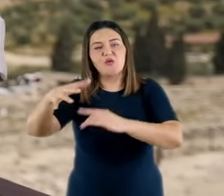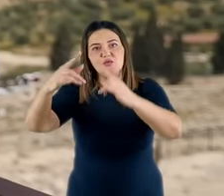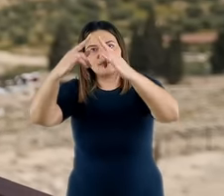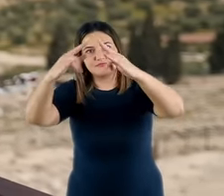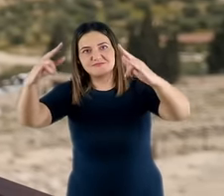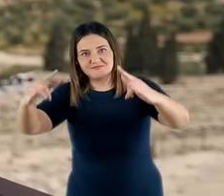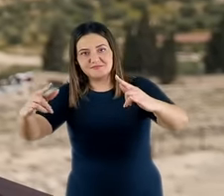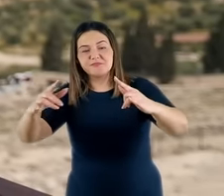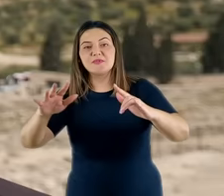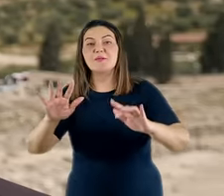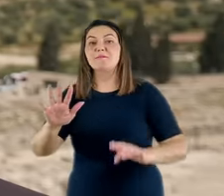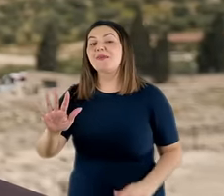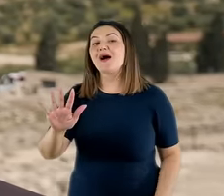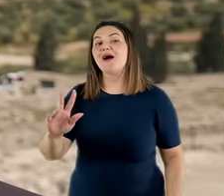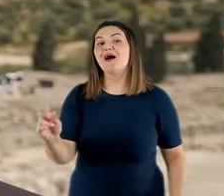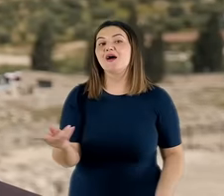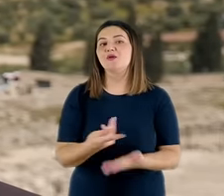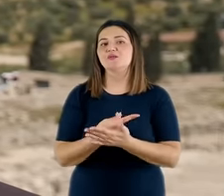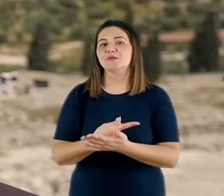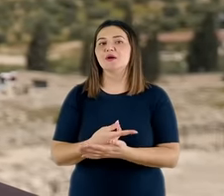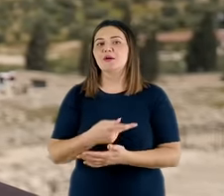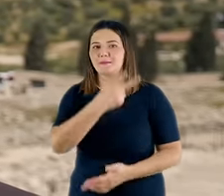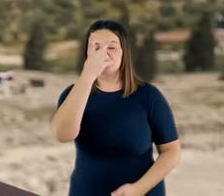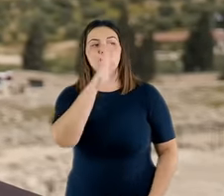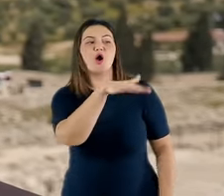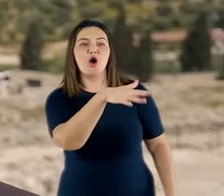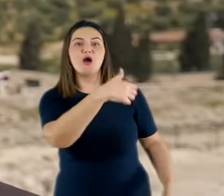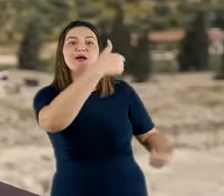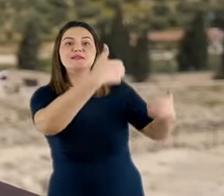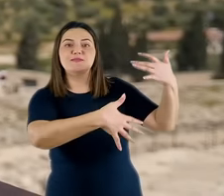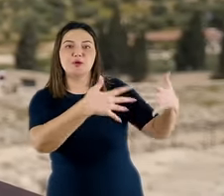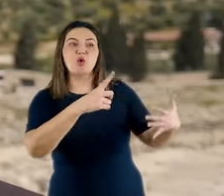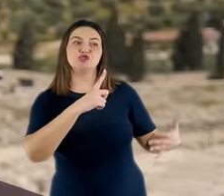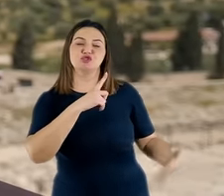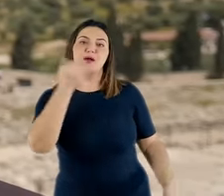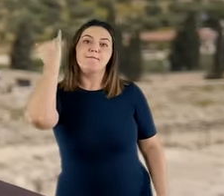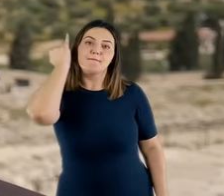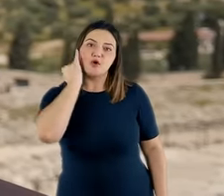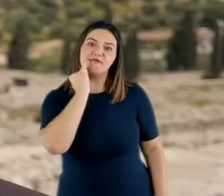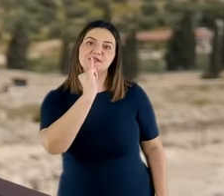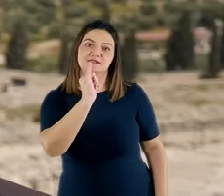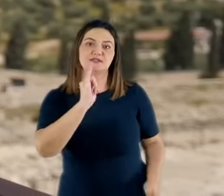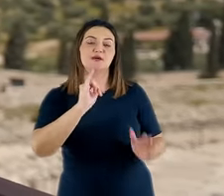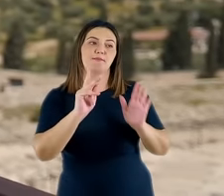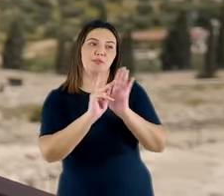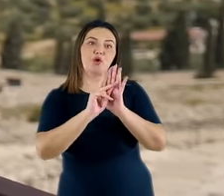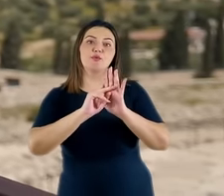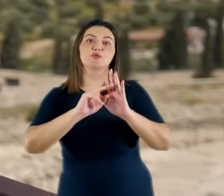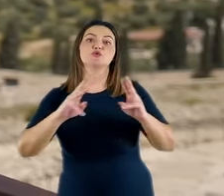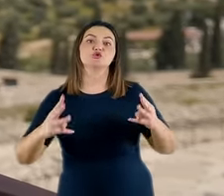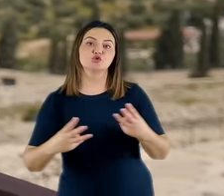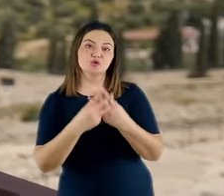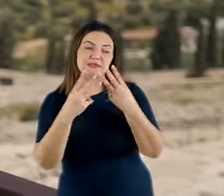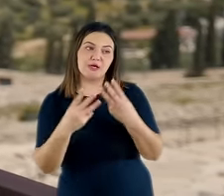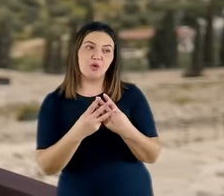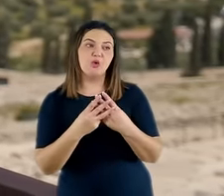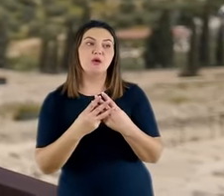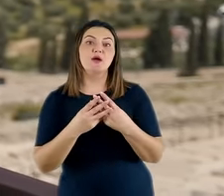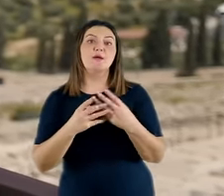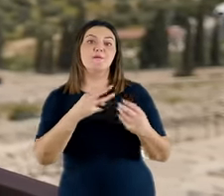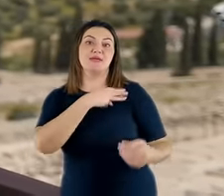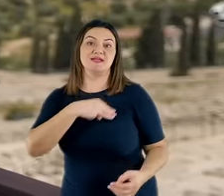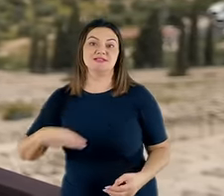Domo da Rocha e da Mesquita. Porém, alguém contou para ele que havia uma antiga profecia dos judeus que o